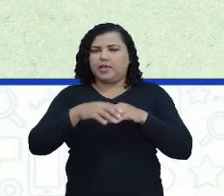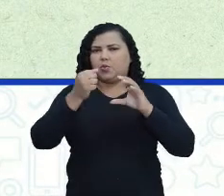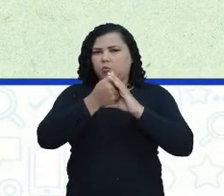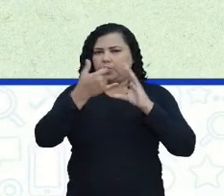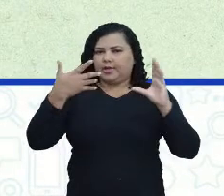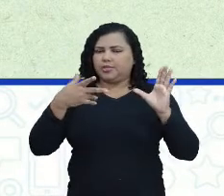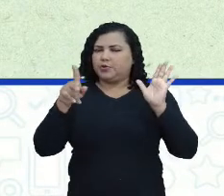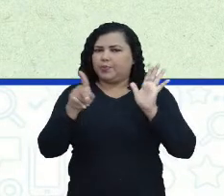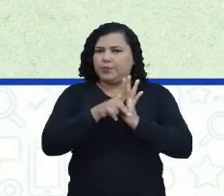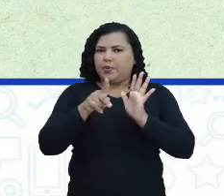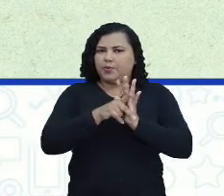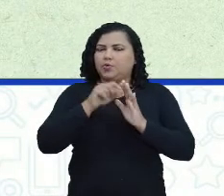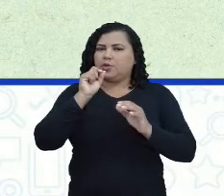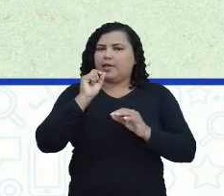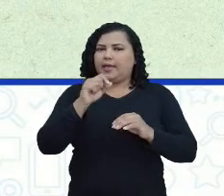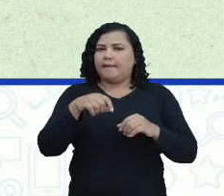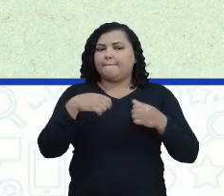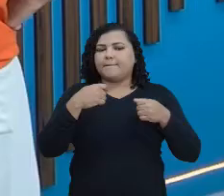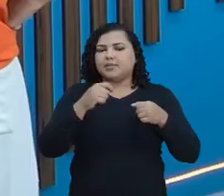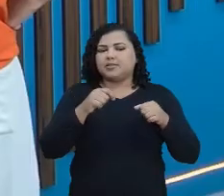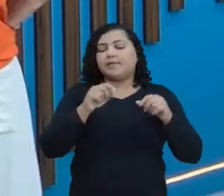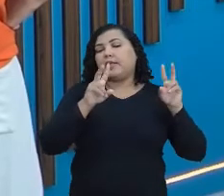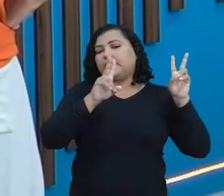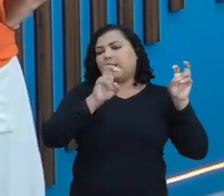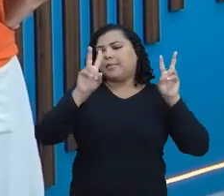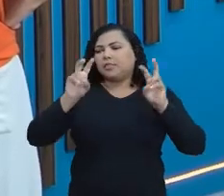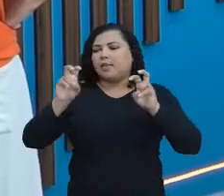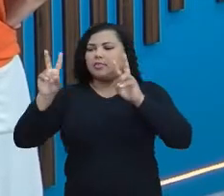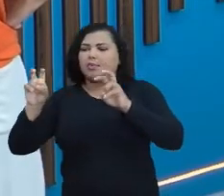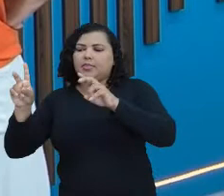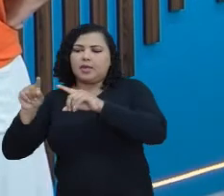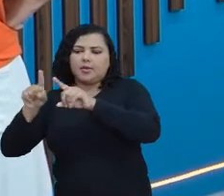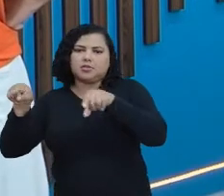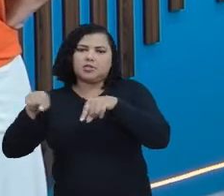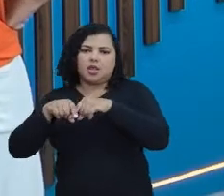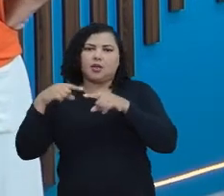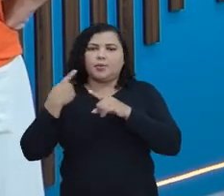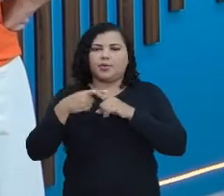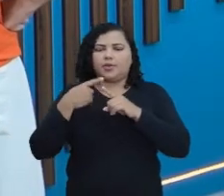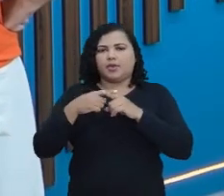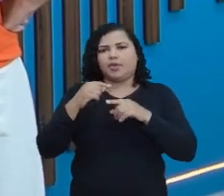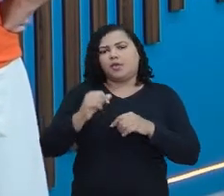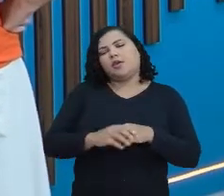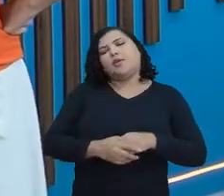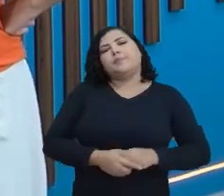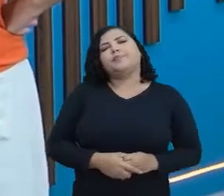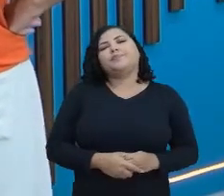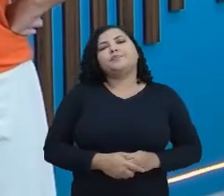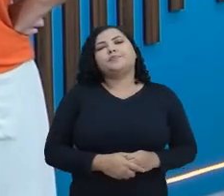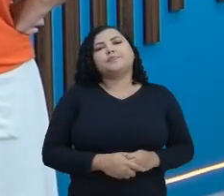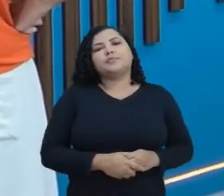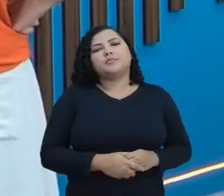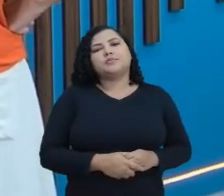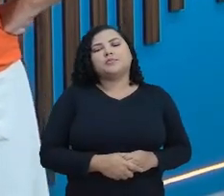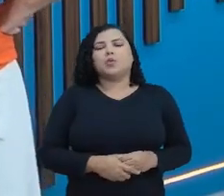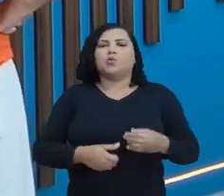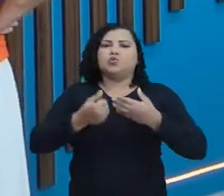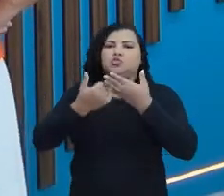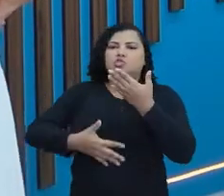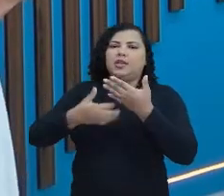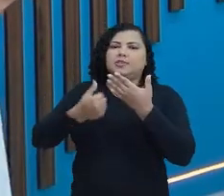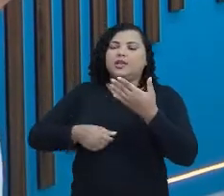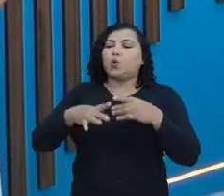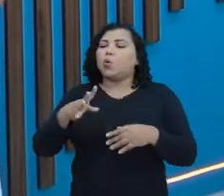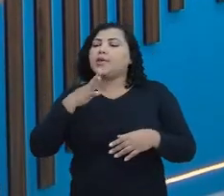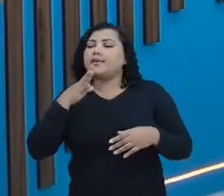característica constante isso de você ter salas com temas. Por quê? Porque uma das funções do chat é justamente essa de